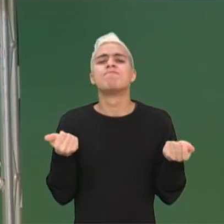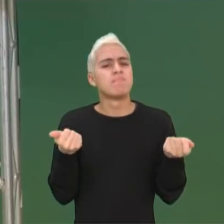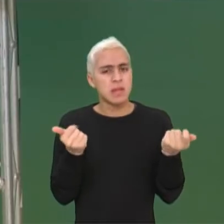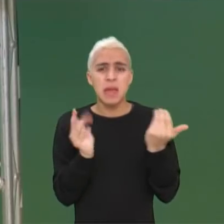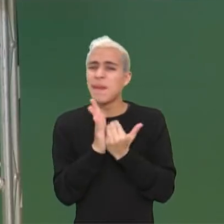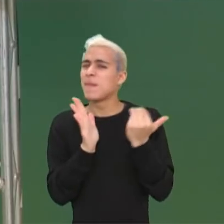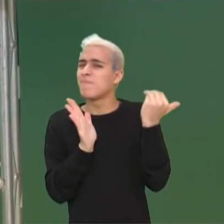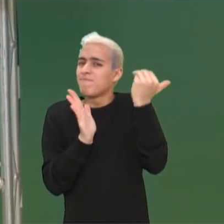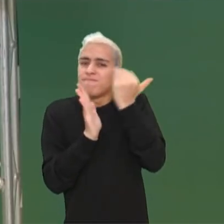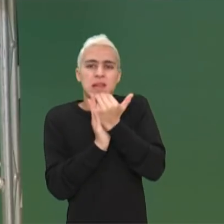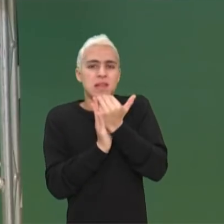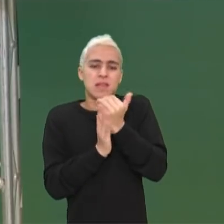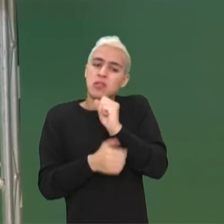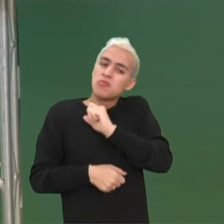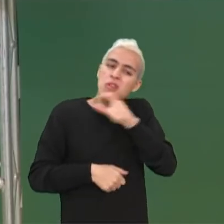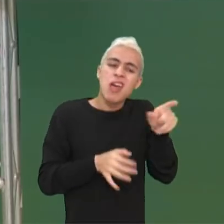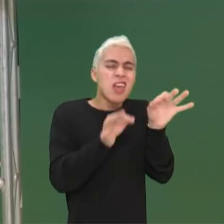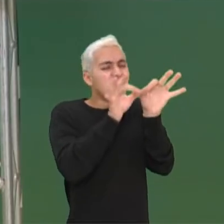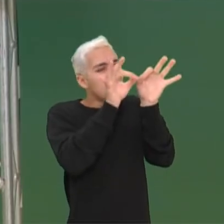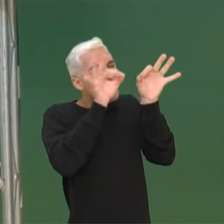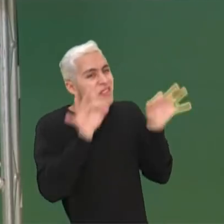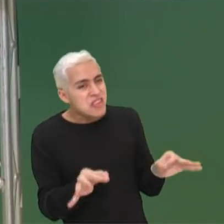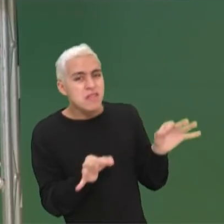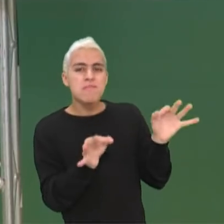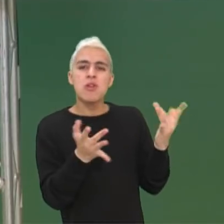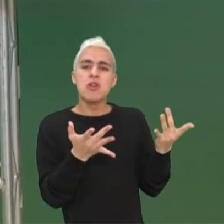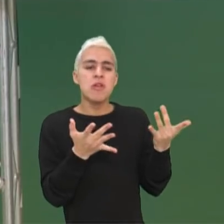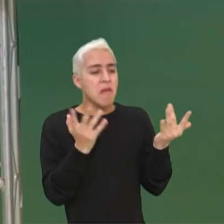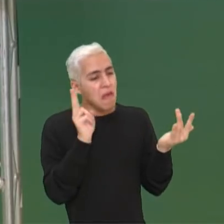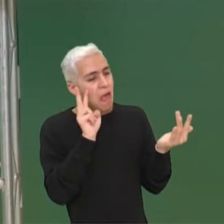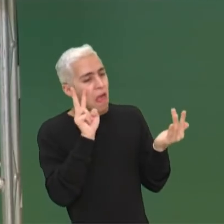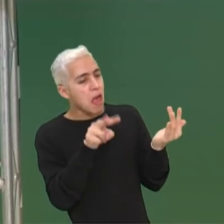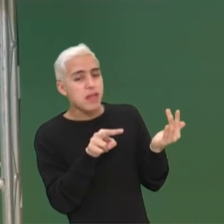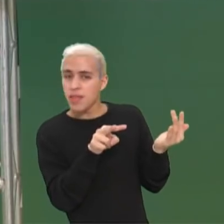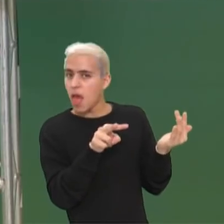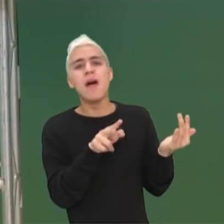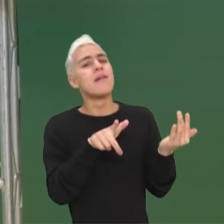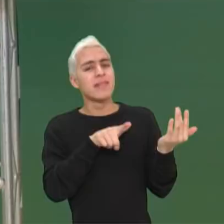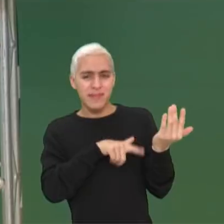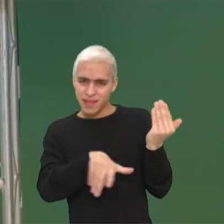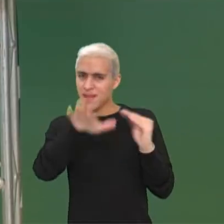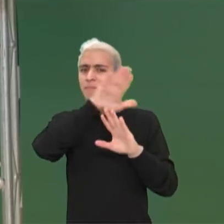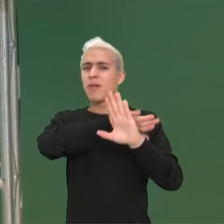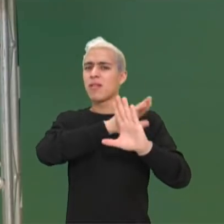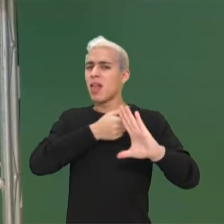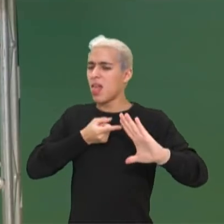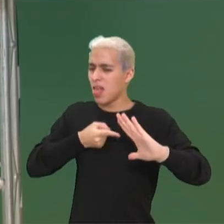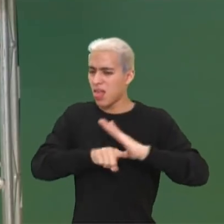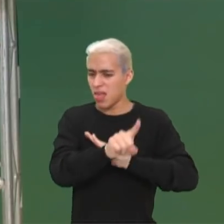além do simples jogo que você simplesmente olha ali, né? Ele vai além, os objetivos vão além.